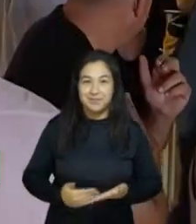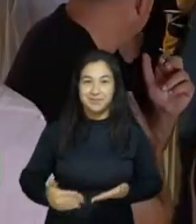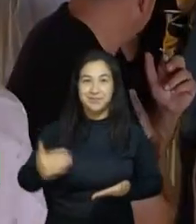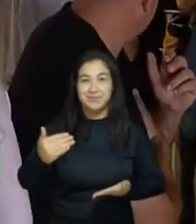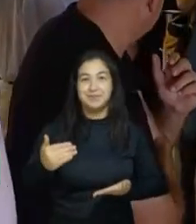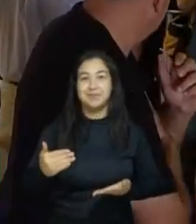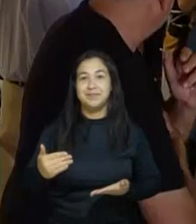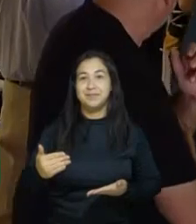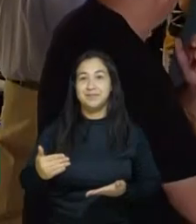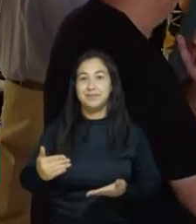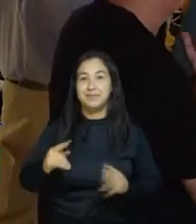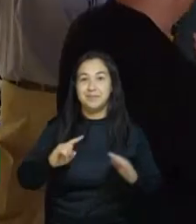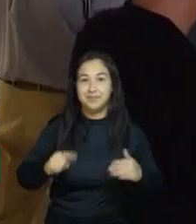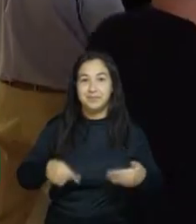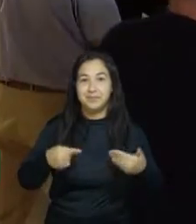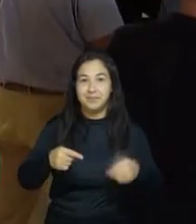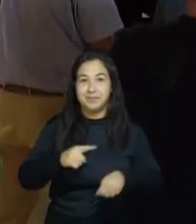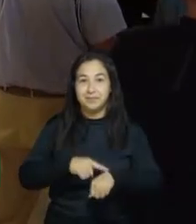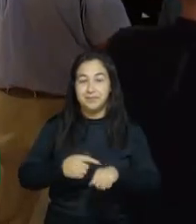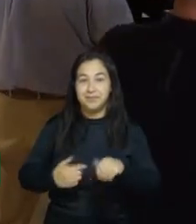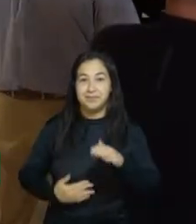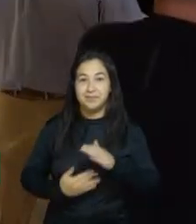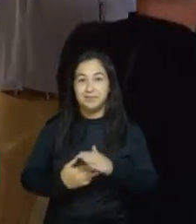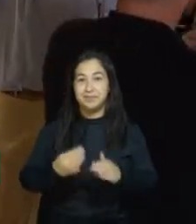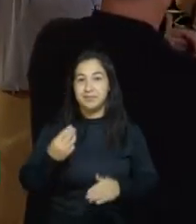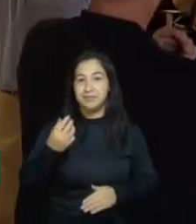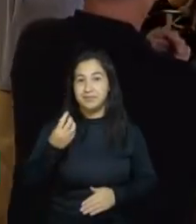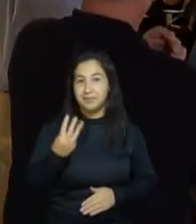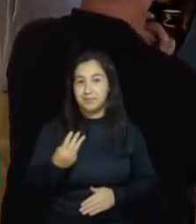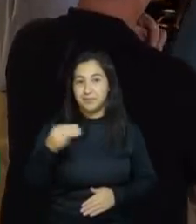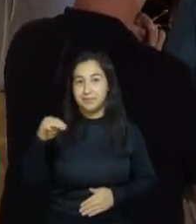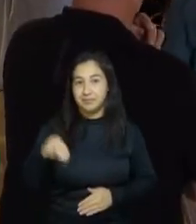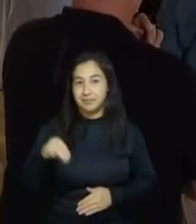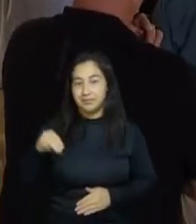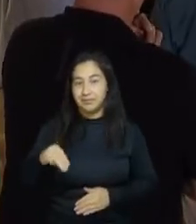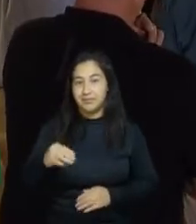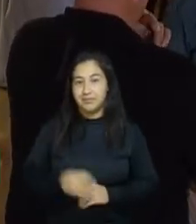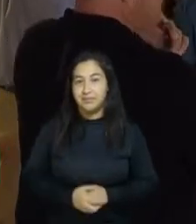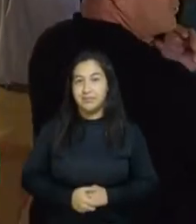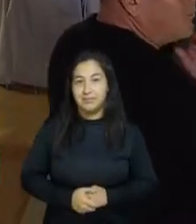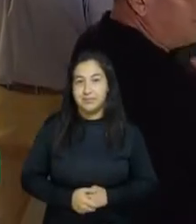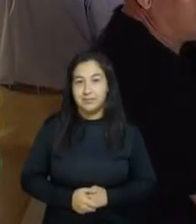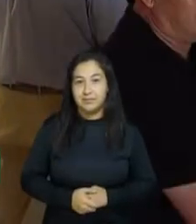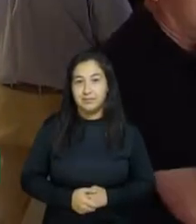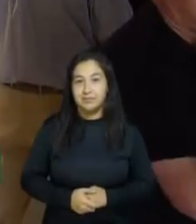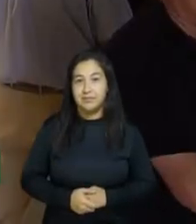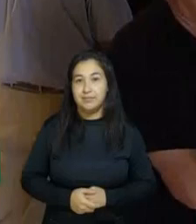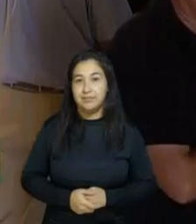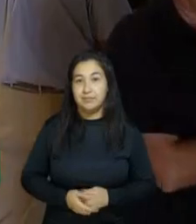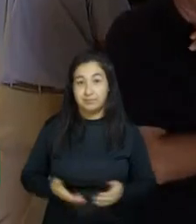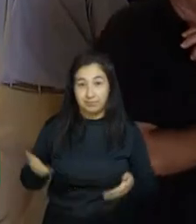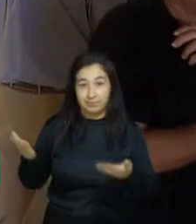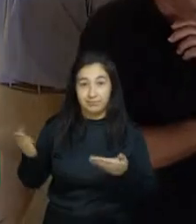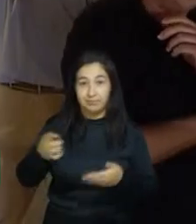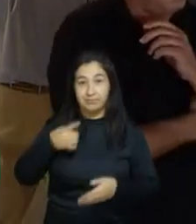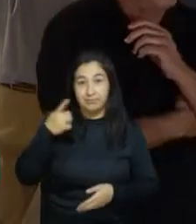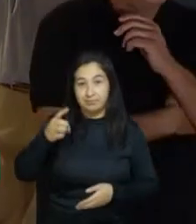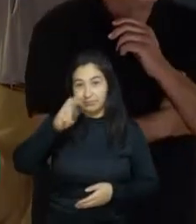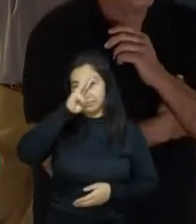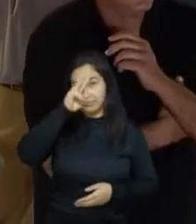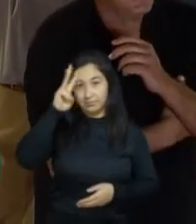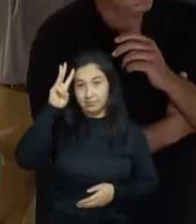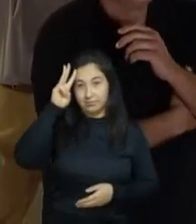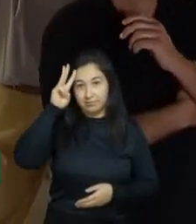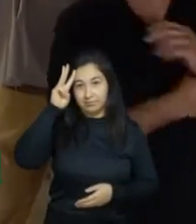agora sim ao pessoal, pelo tempo de até 3 minutos. Enquanto o deputado se desloca, eu apresento a vocês o deputado Volney Weber,